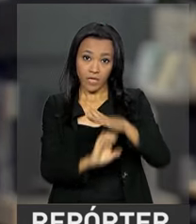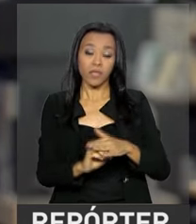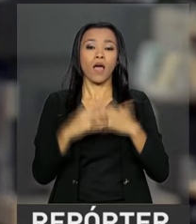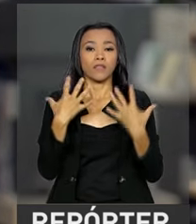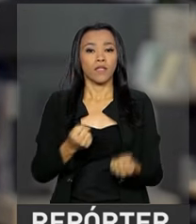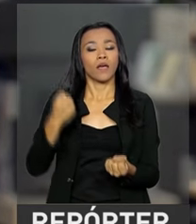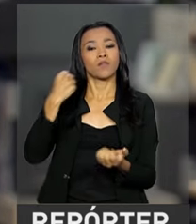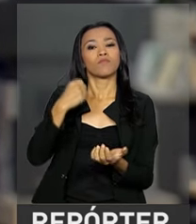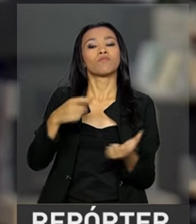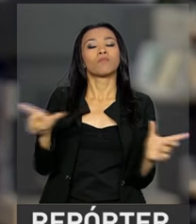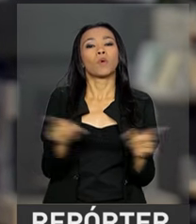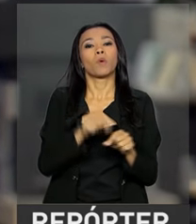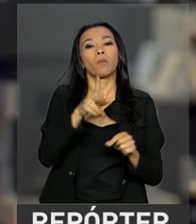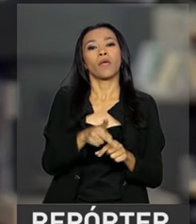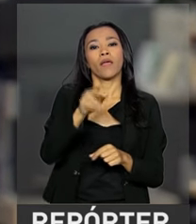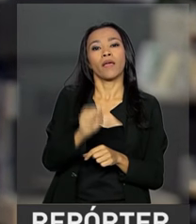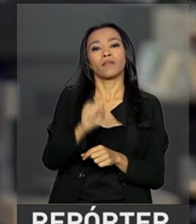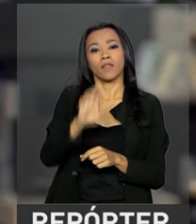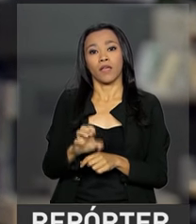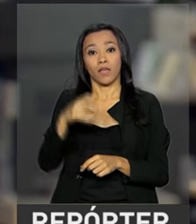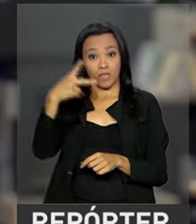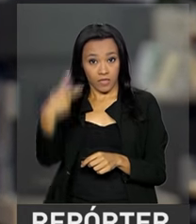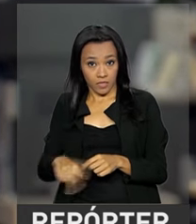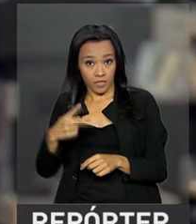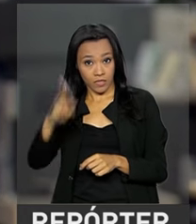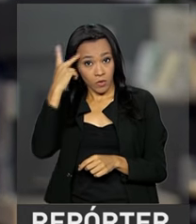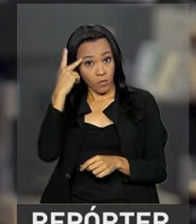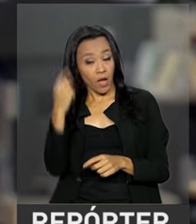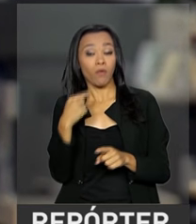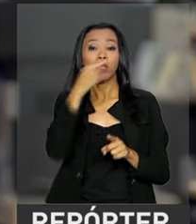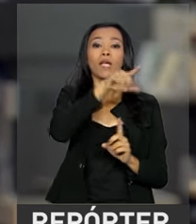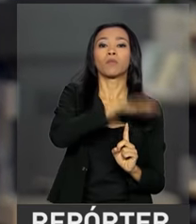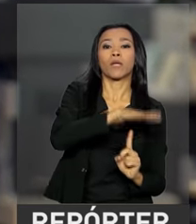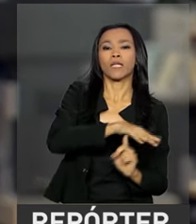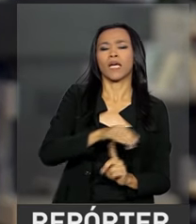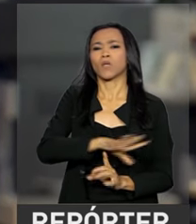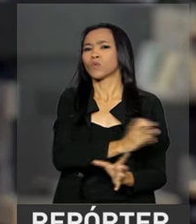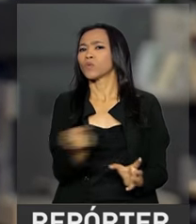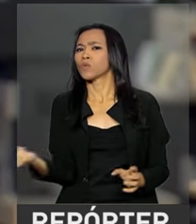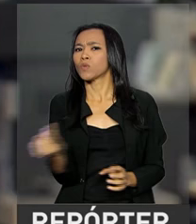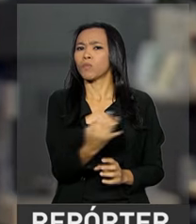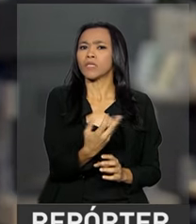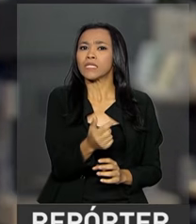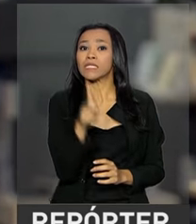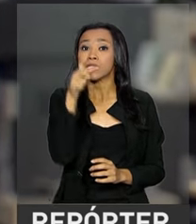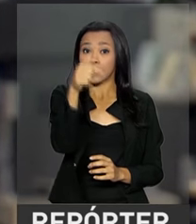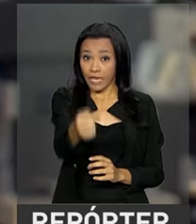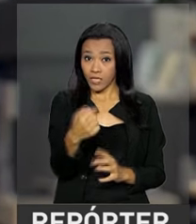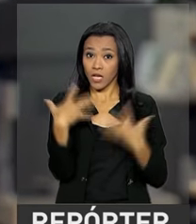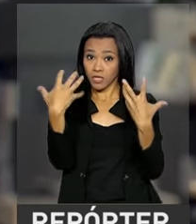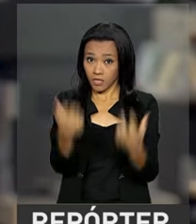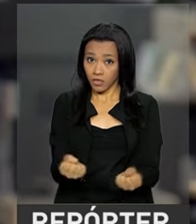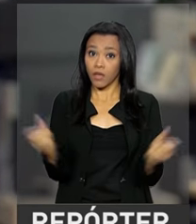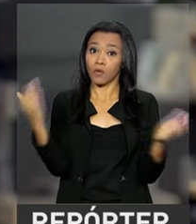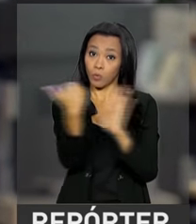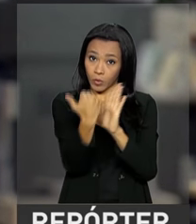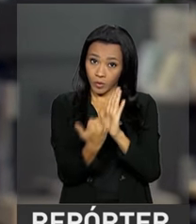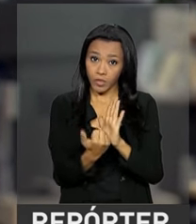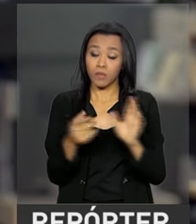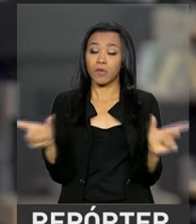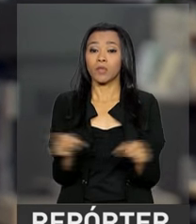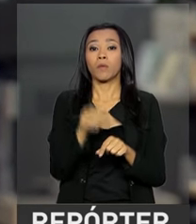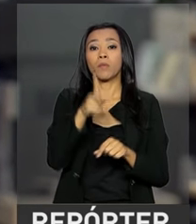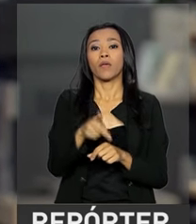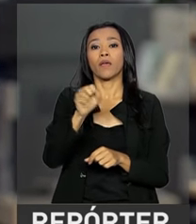duas delas aqui do estado de são paulo e uma do paraná no total sete companhias ingressado no tse desde dezembro do ano passado